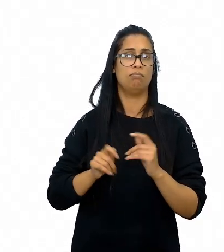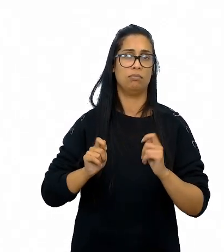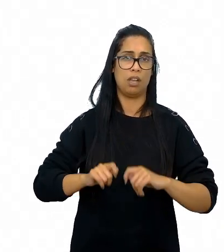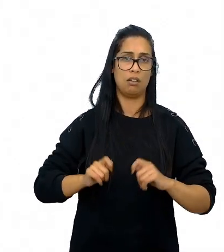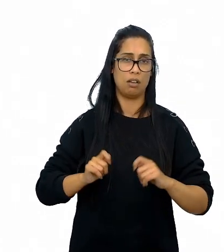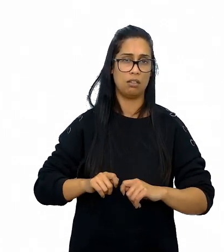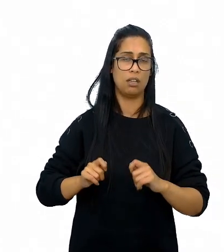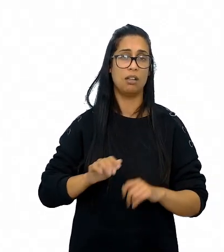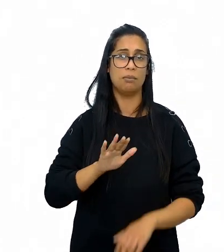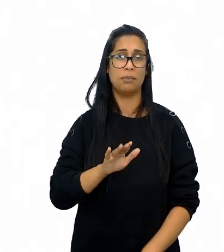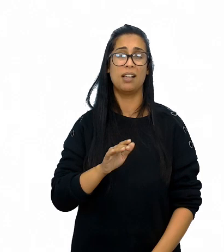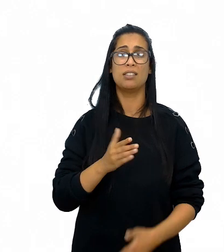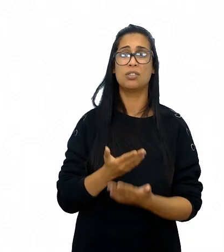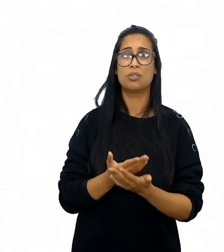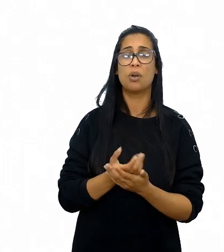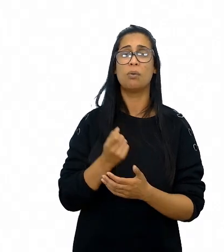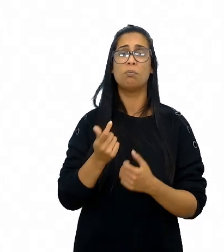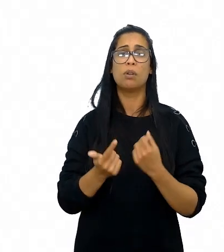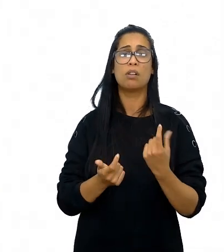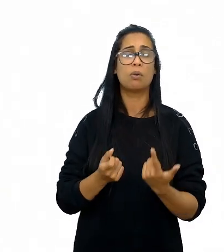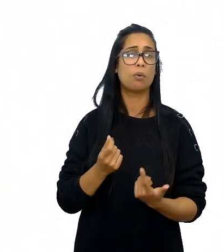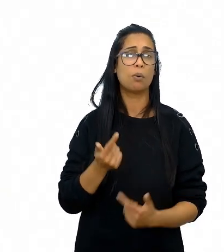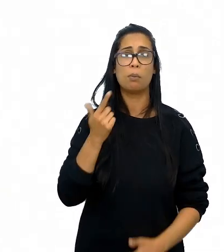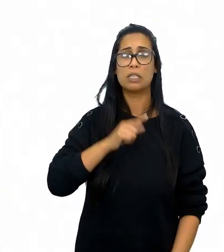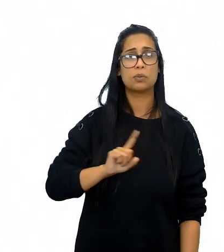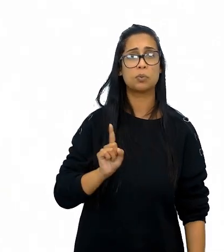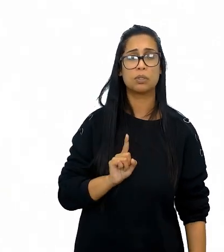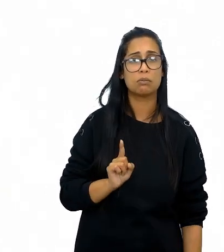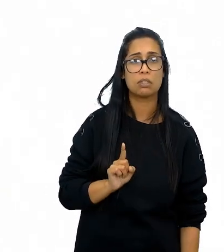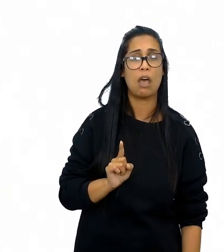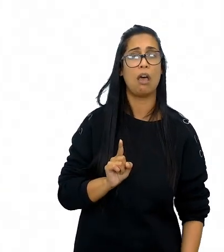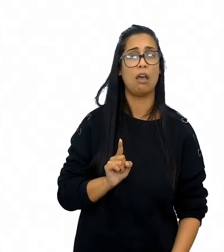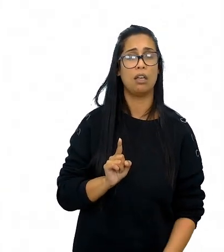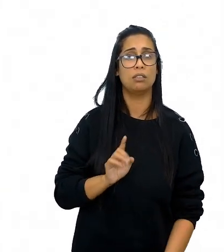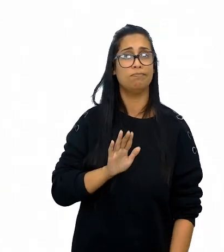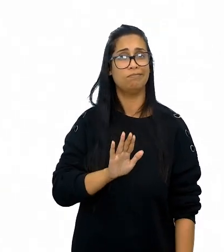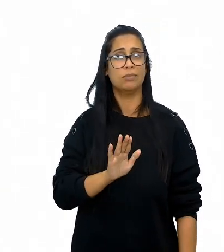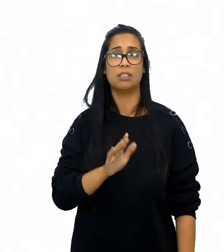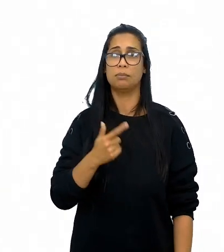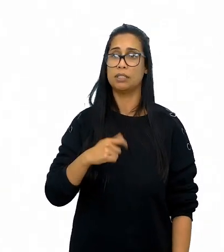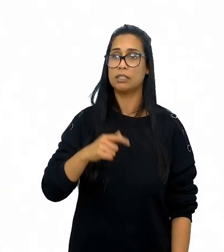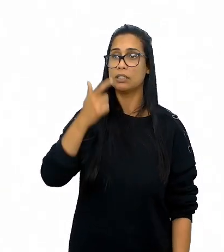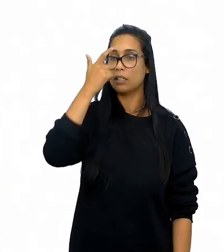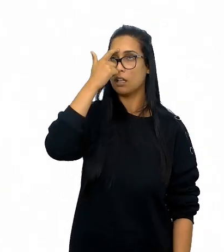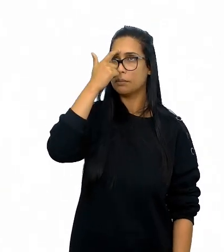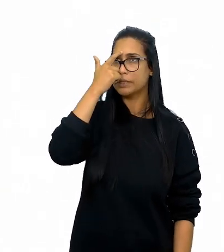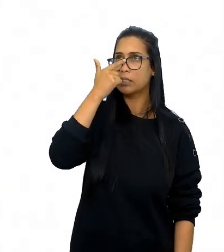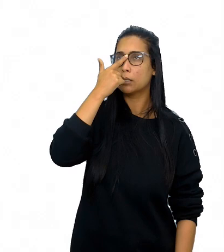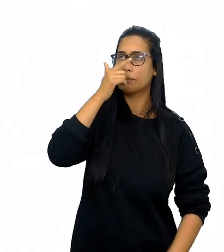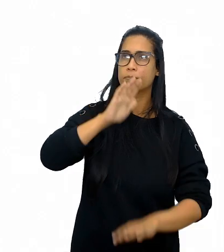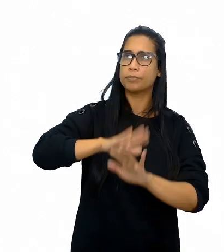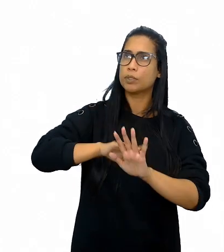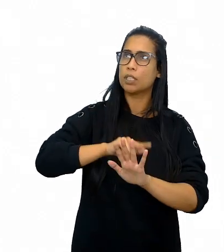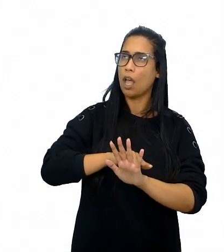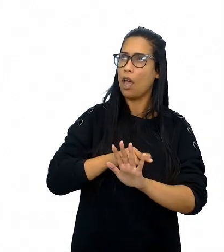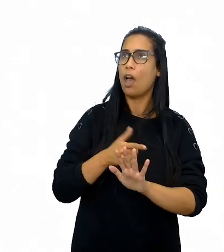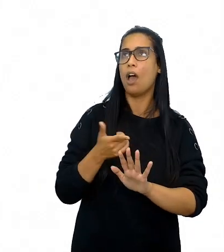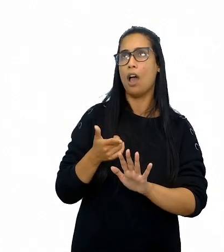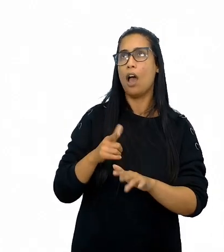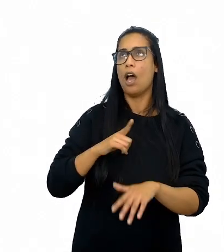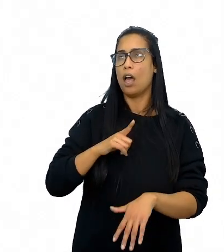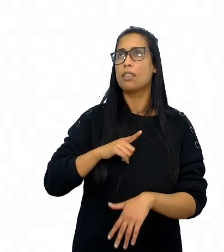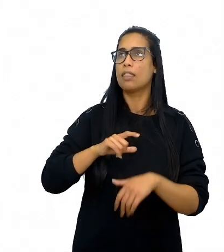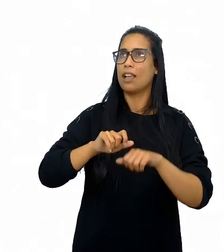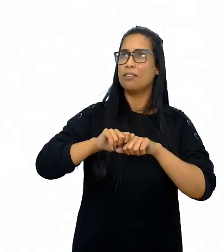que ainda não possuem também. Então, assim, vamos, né, sempre a gente está pensando aí num espectro enorme de diversidade das